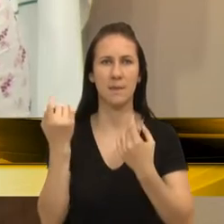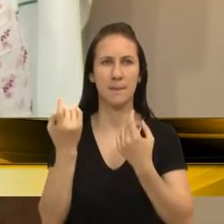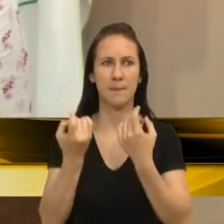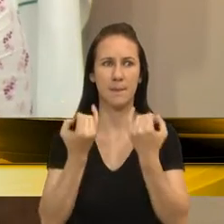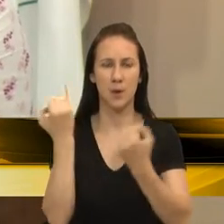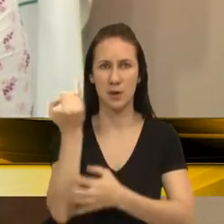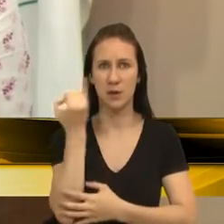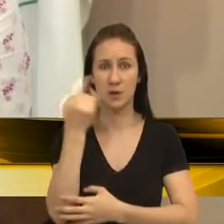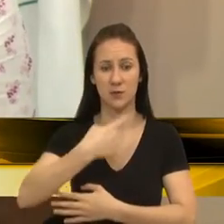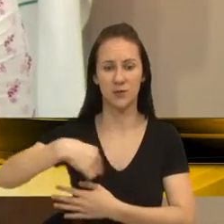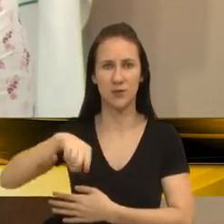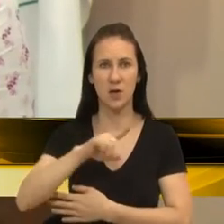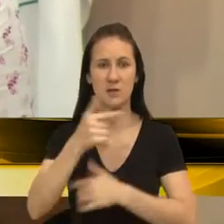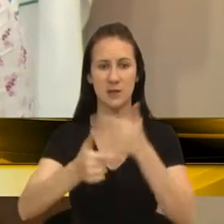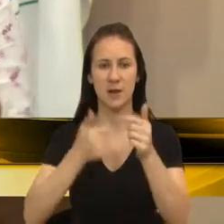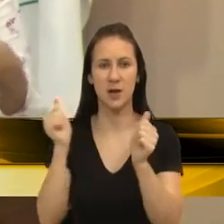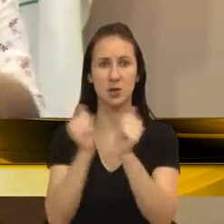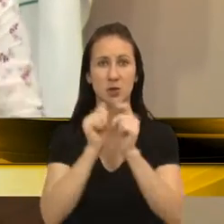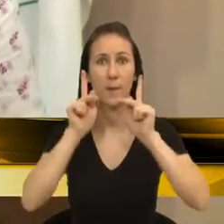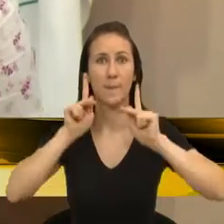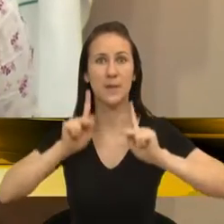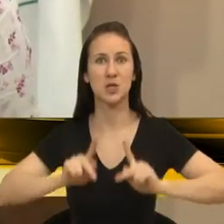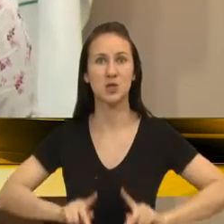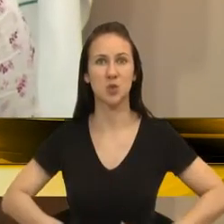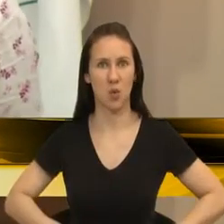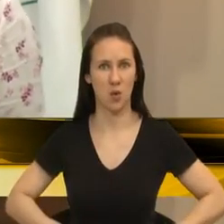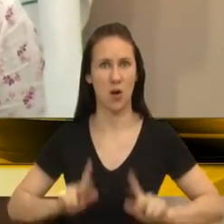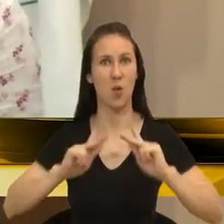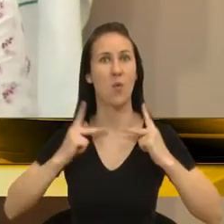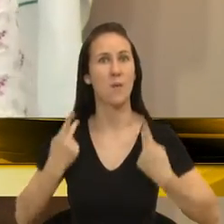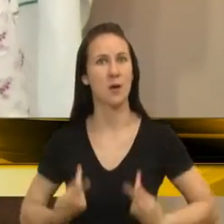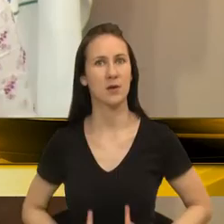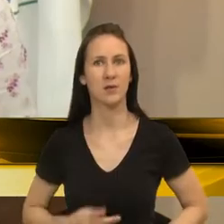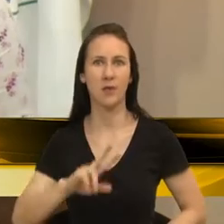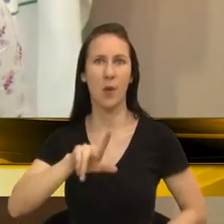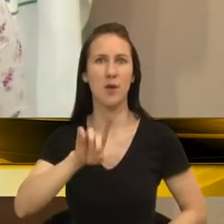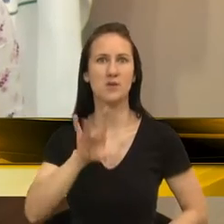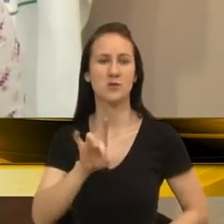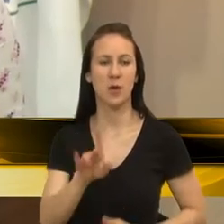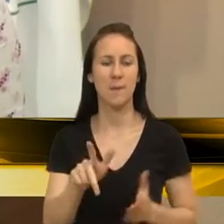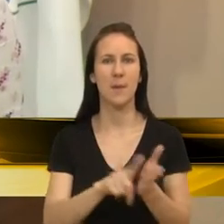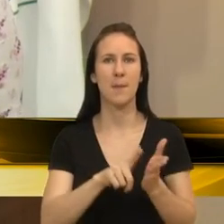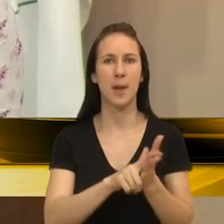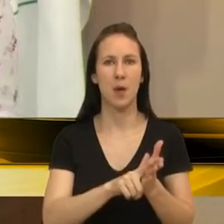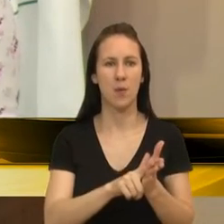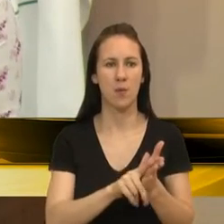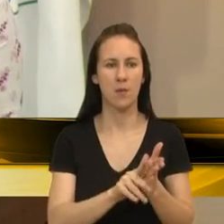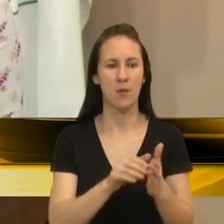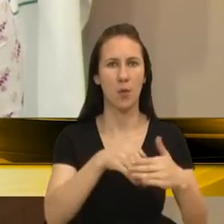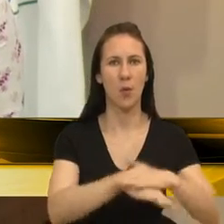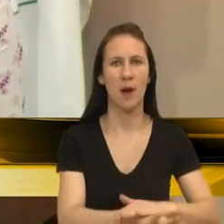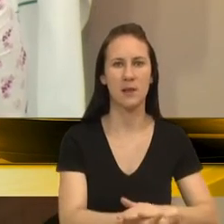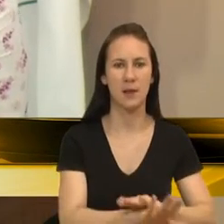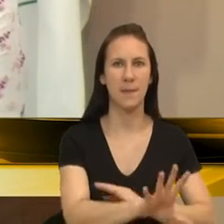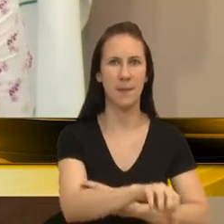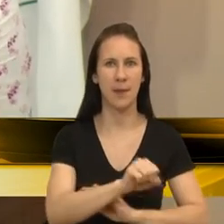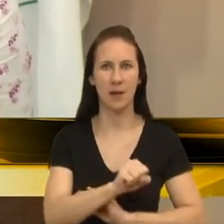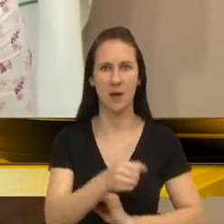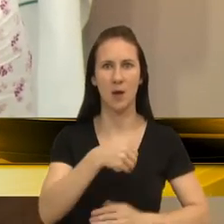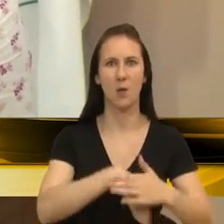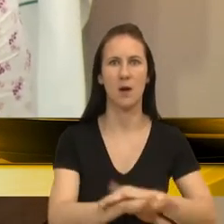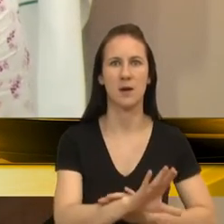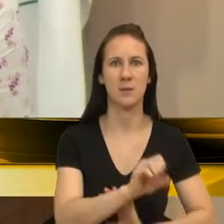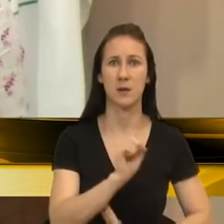A gente não está trabalhando com papel, que a gente fecha uma gaveta, espera um pouco e depois abre. Não, as pessoas, elas desistem. E elas vão